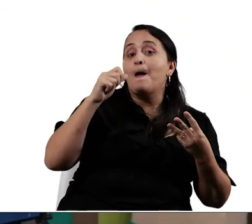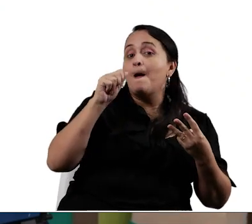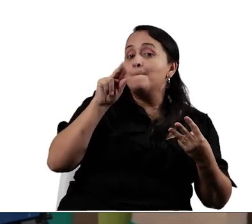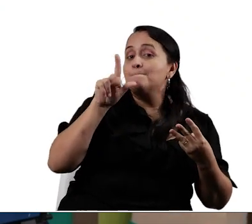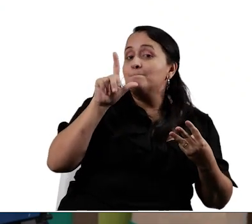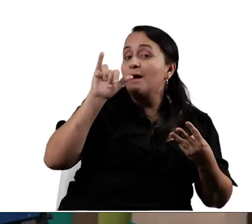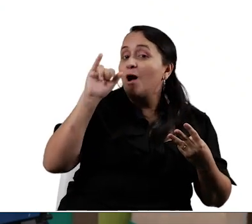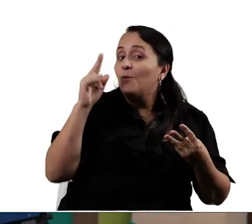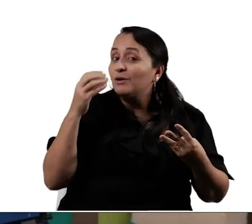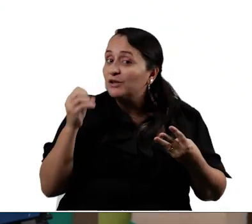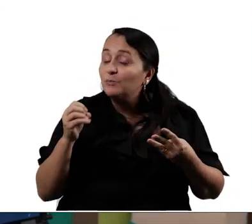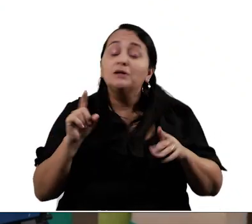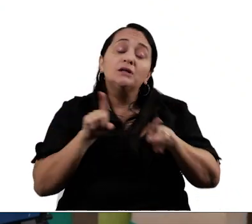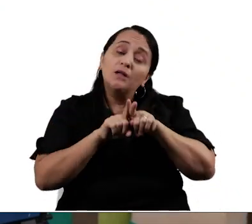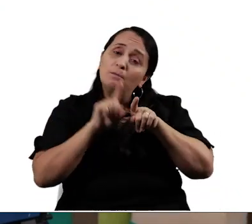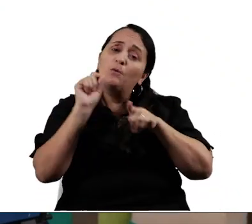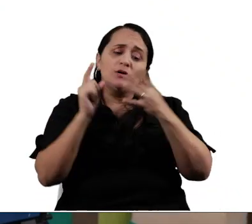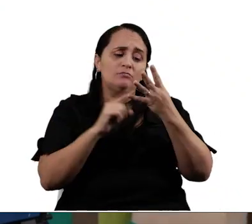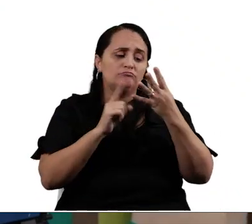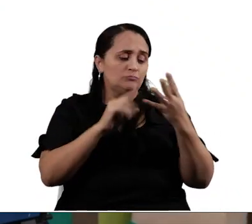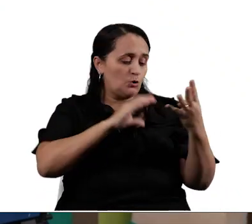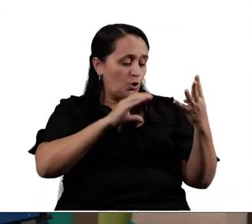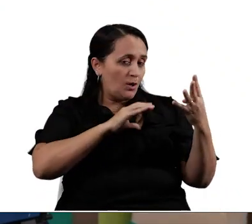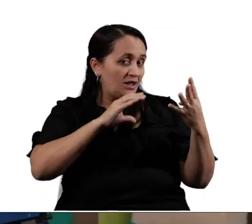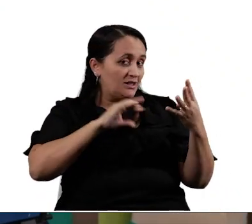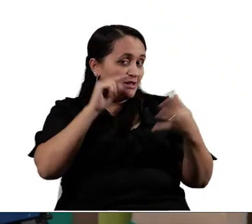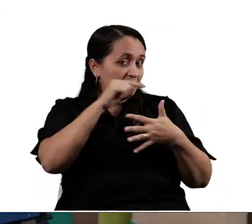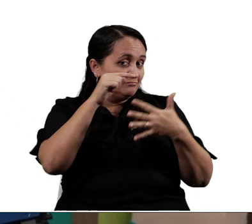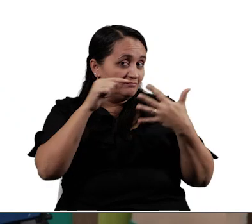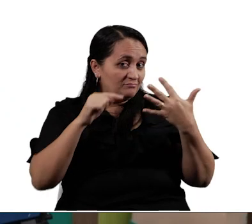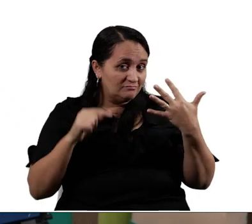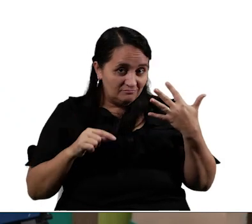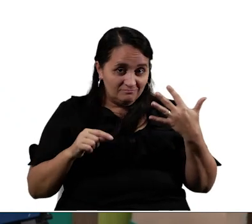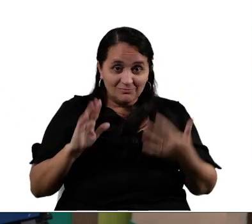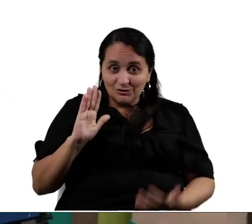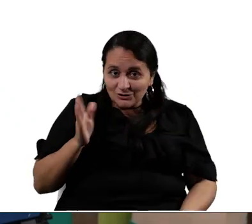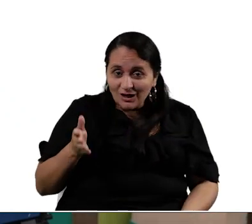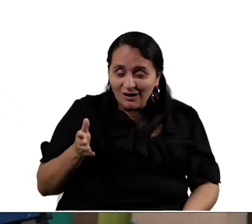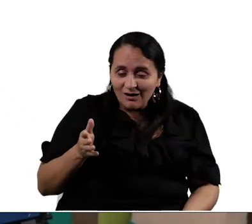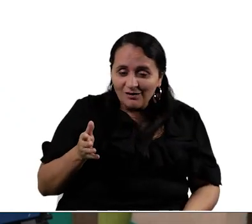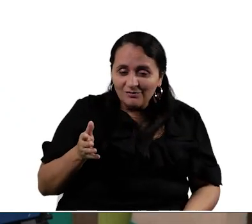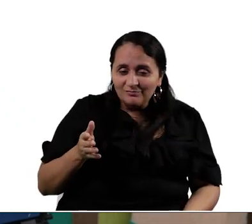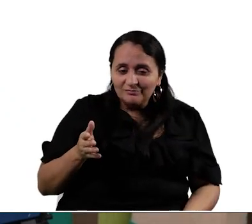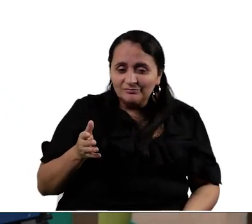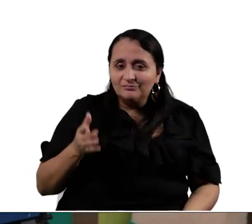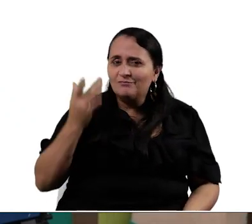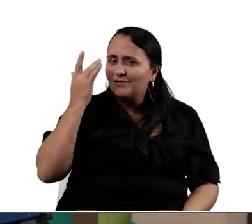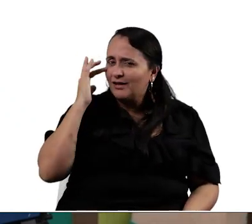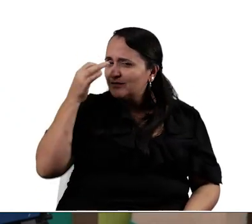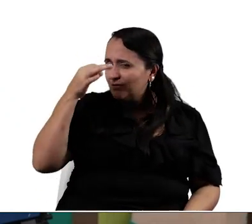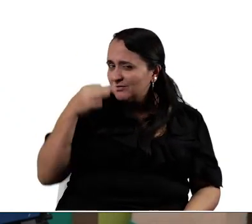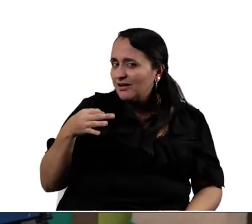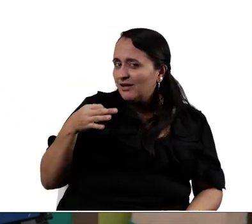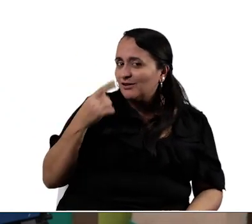os outros coleguinhas da turma dela. E aí, vocês anotaram isso também? Vocês acham que estou certa?